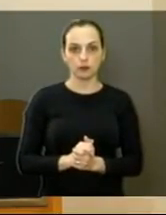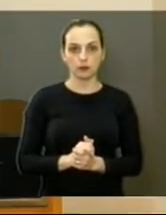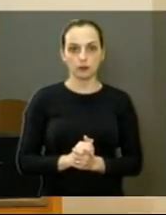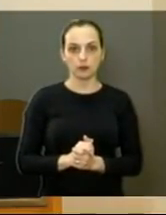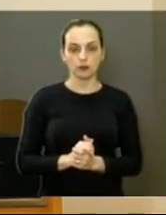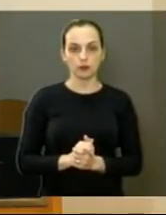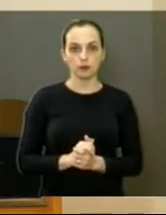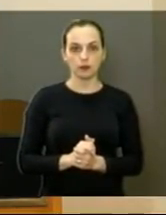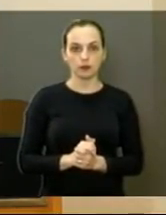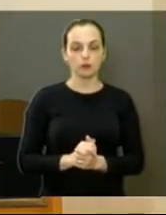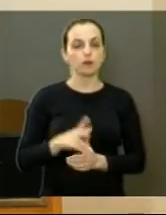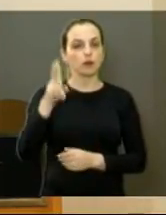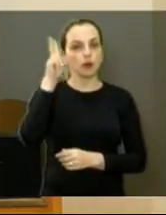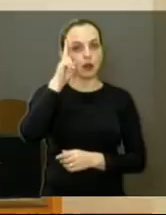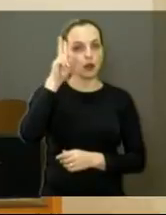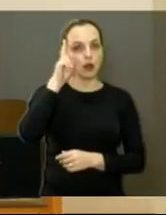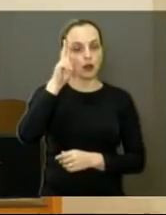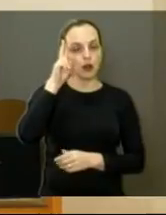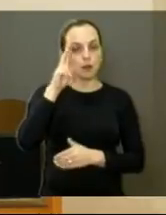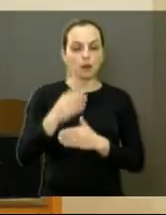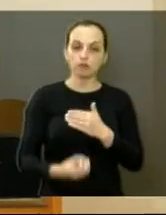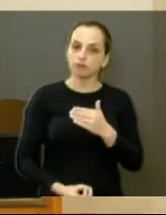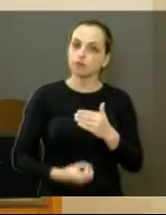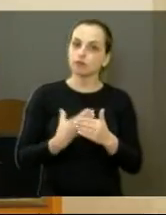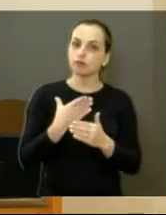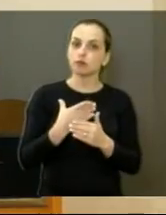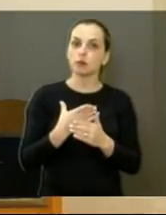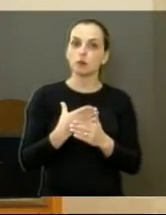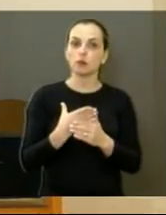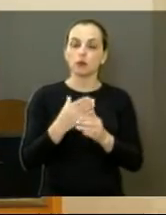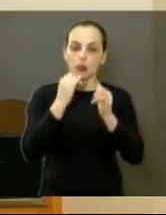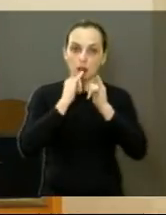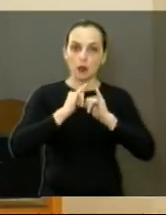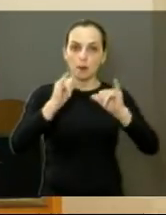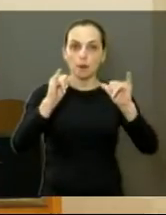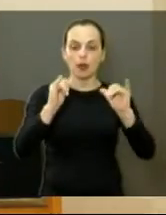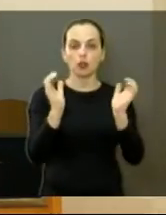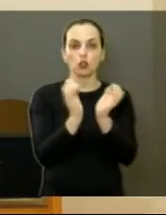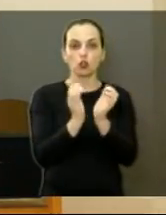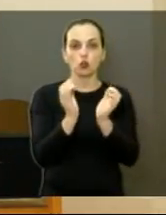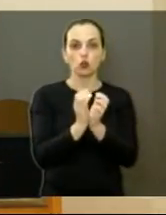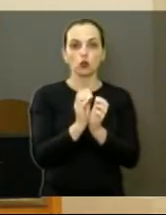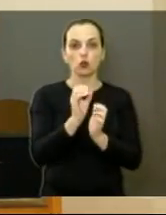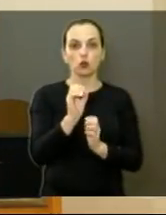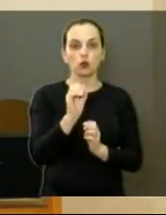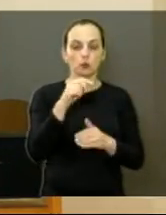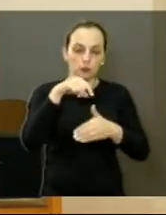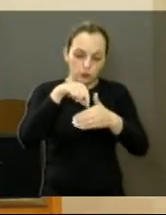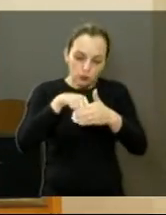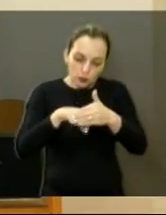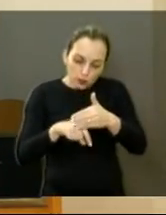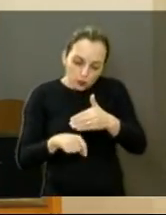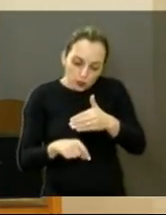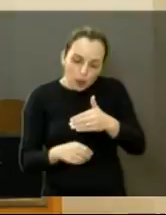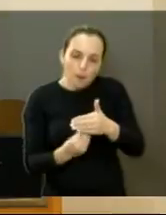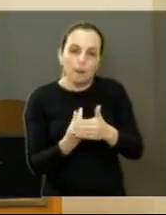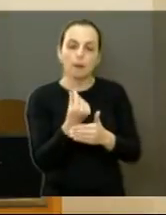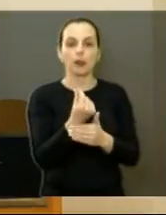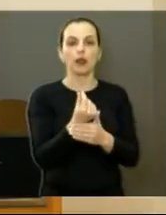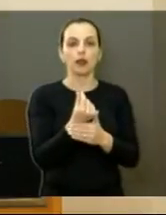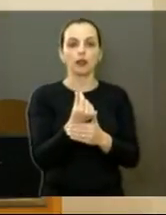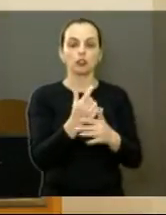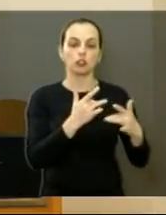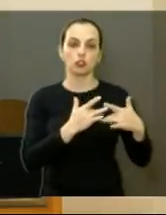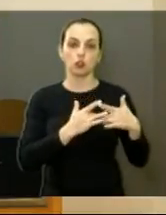Quero lembrá-los que está acontecendo a campanha do Grupo Sementes Solidárias do Dia das Crianças, de arrecadação de